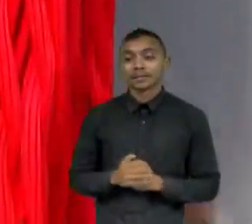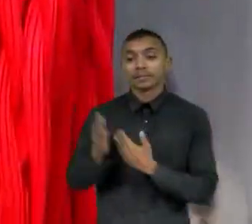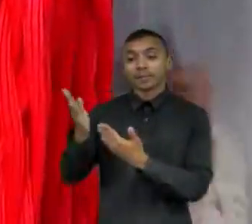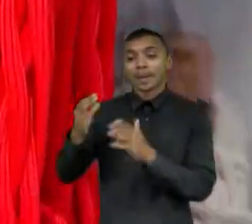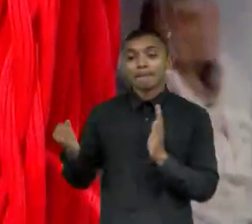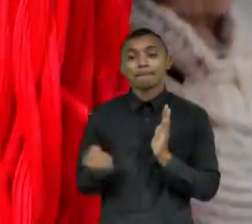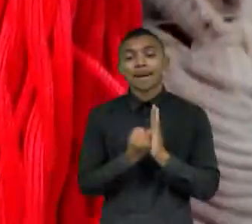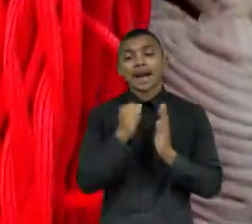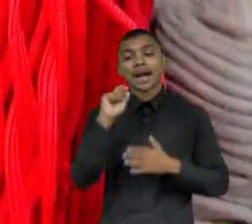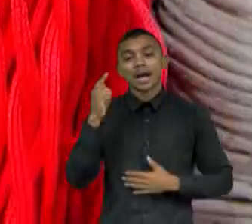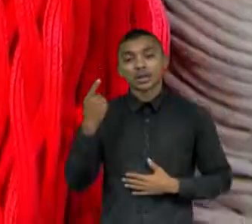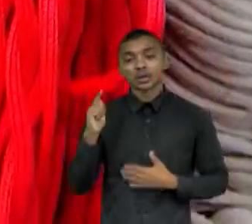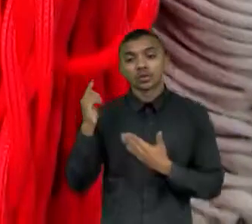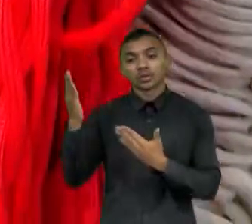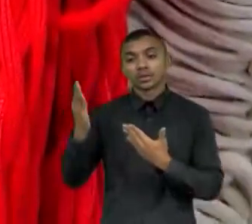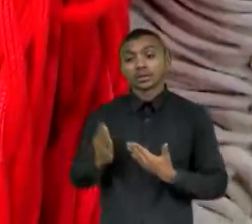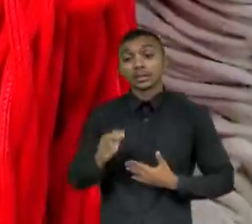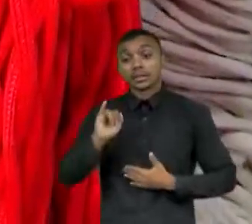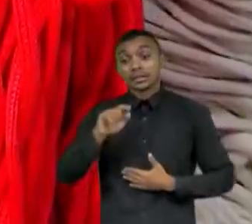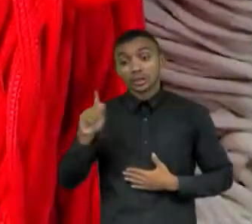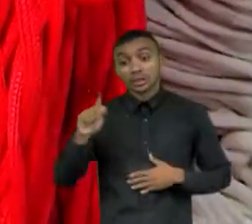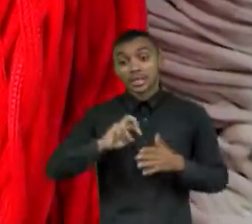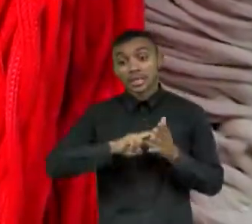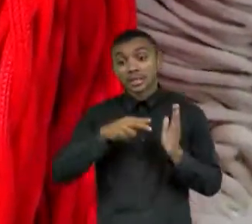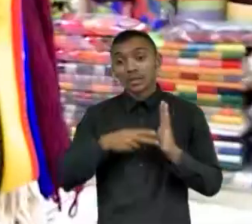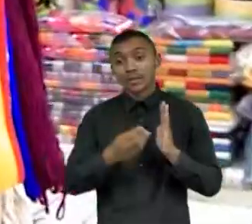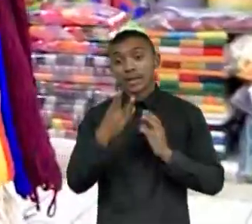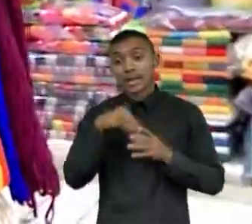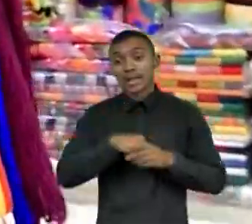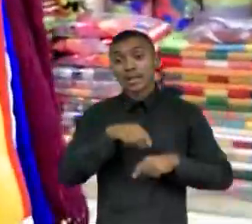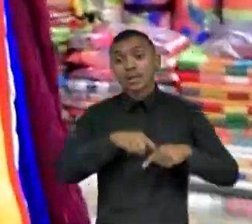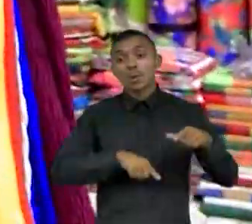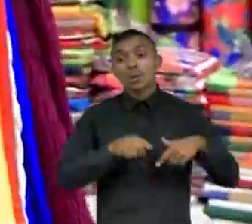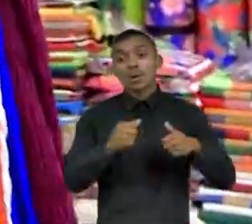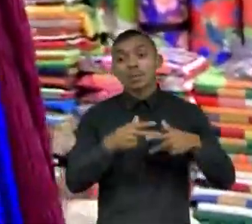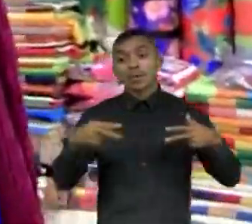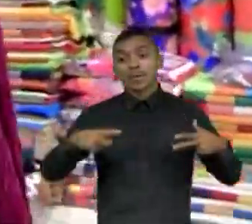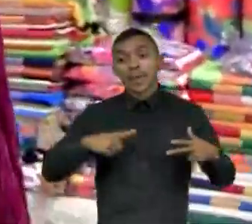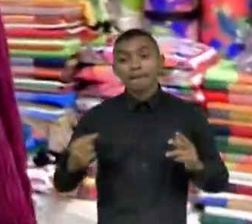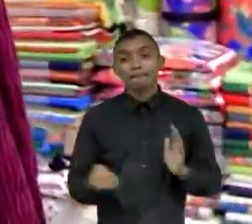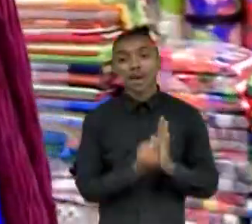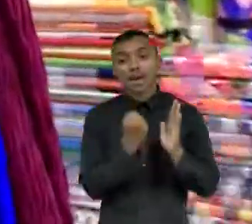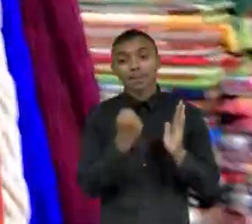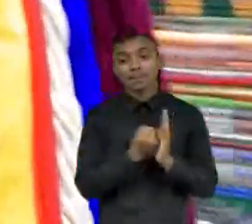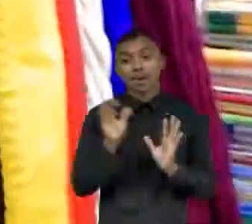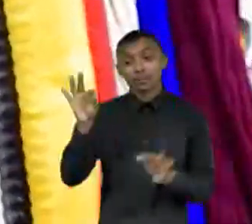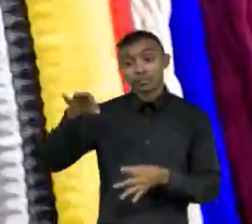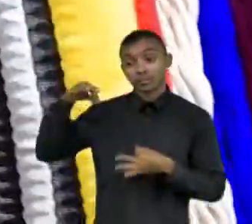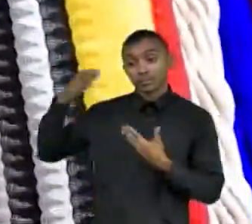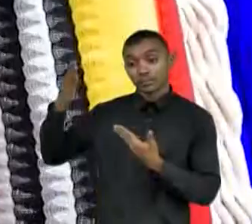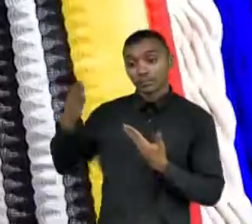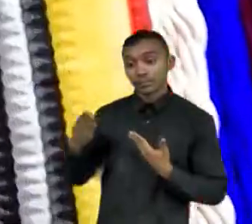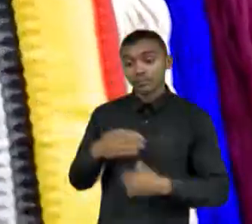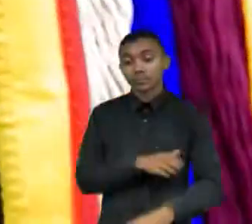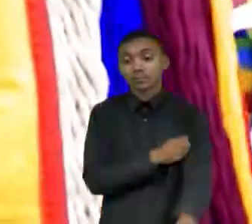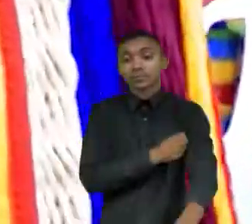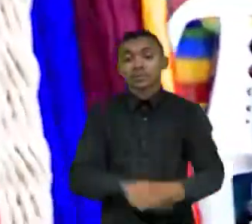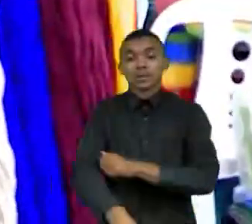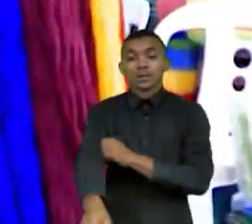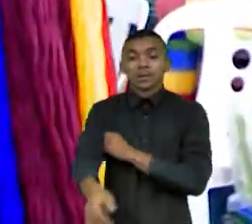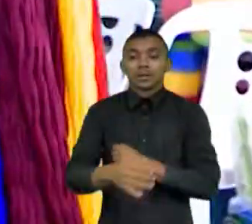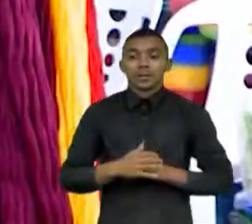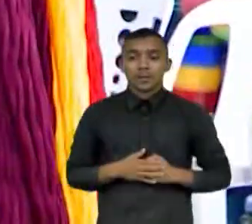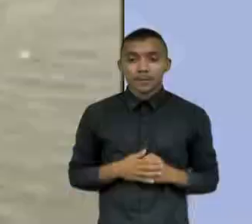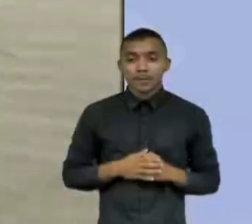indicações geográficas, IGs, são selos que acompanham determinados produtos na embalagem. Mais do que isso,